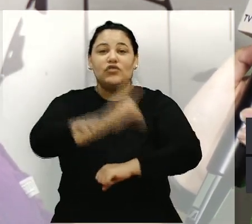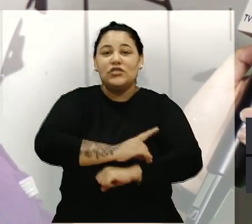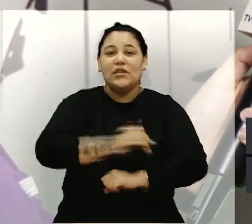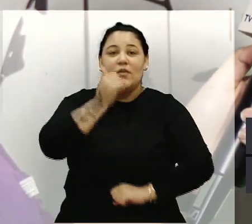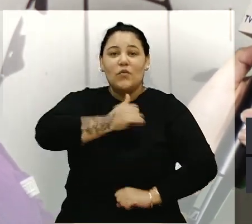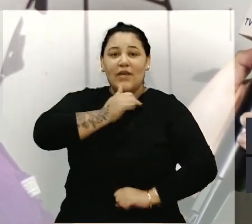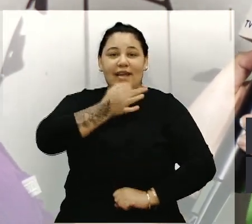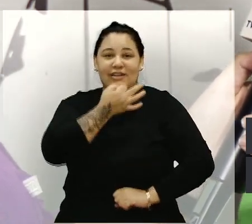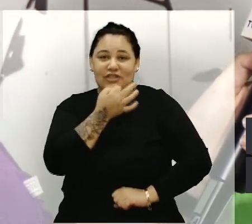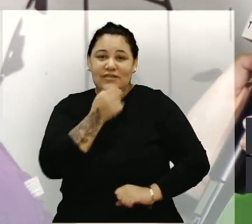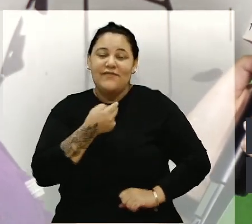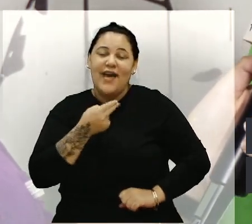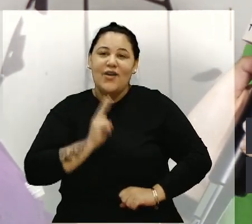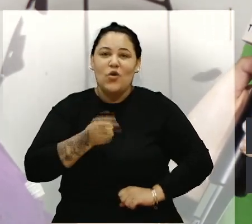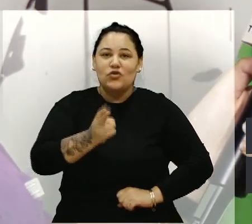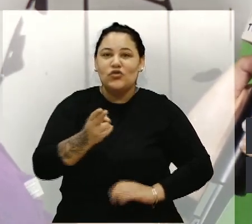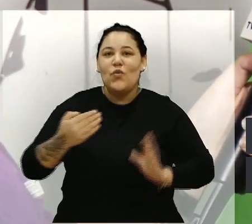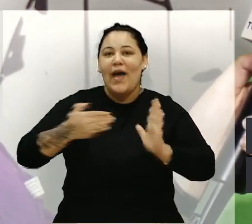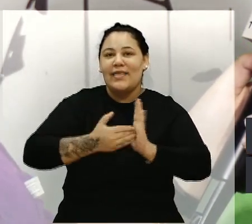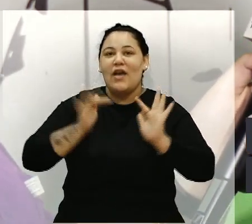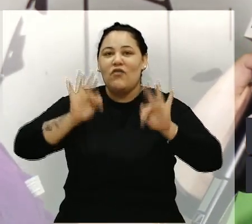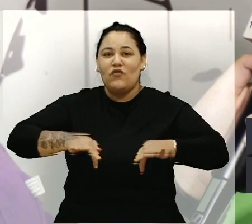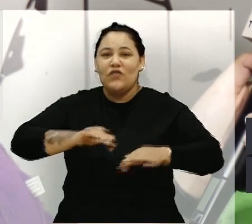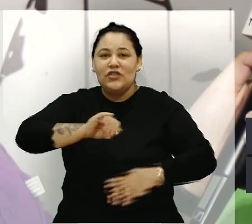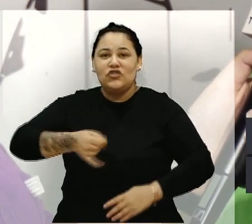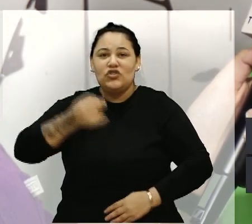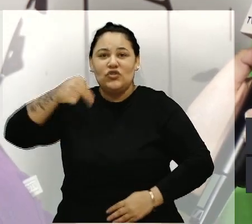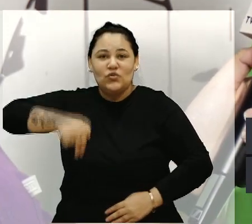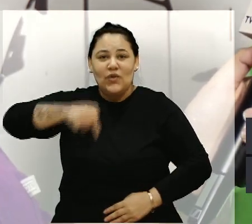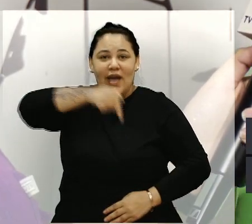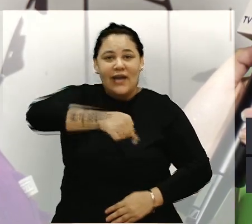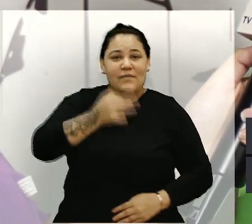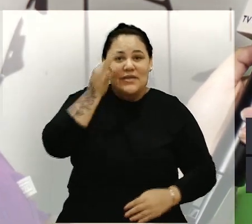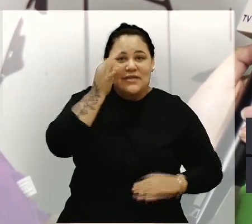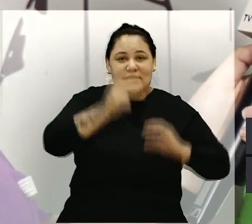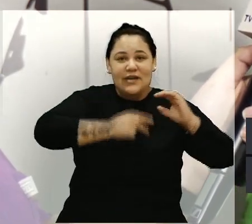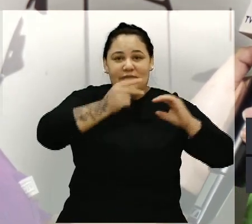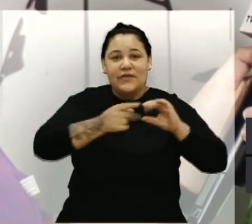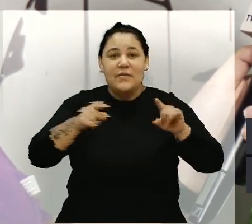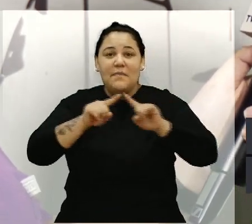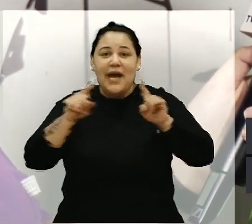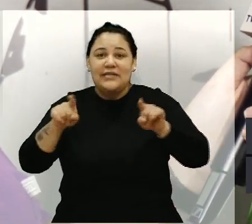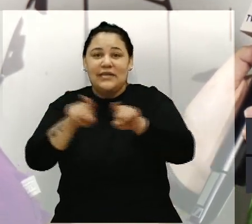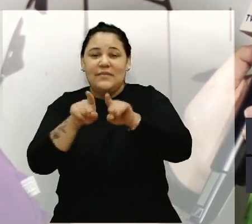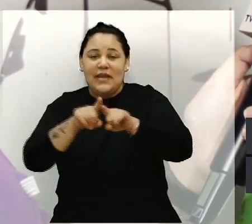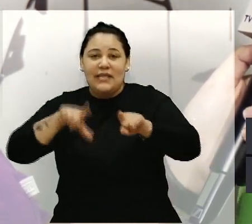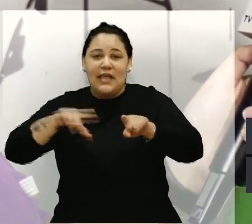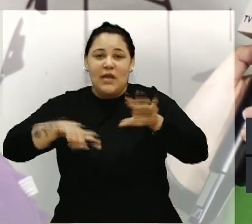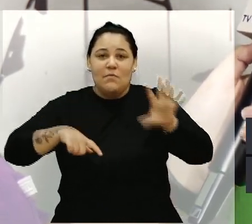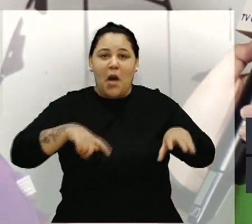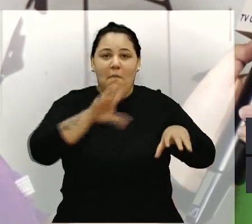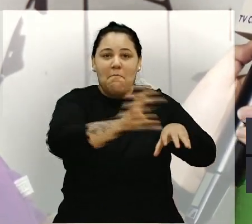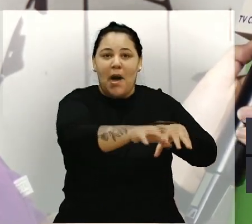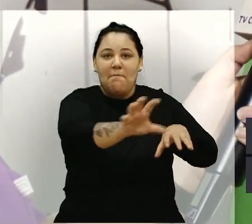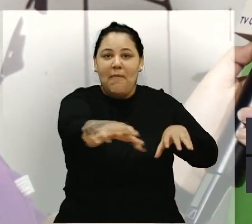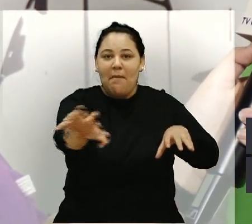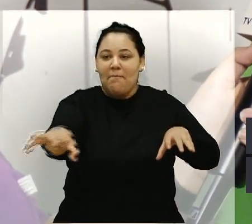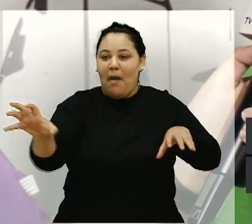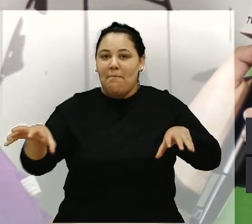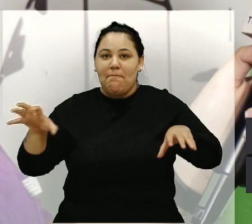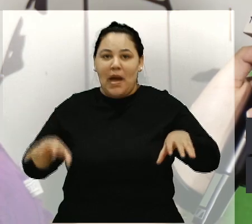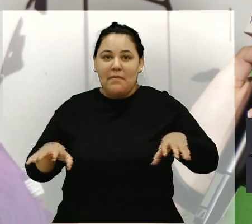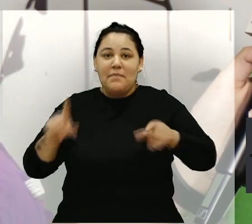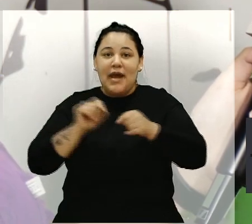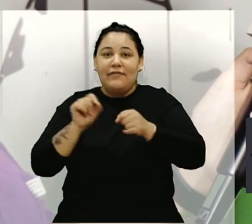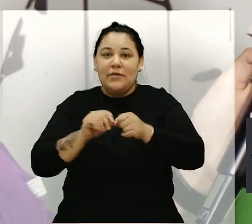seguirá até o final de junho na Câmara de Vereadores, mas também tem em vários outros locais para